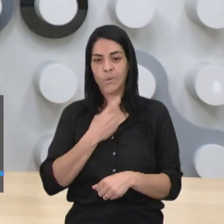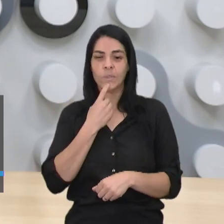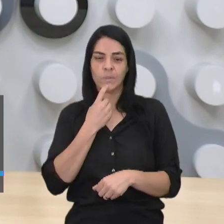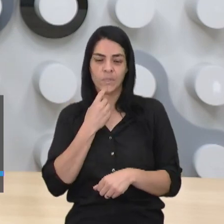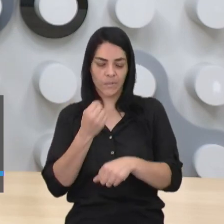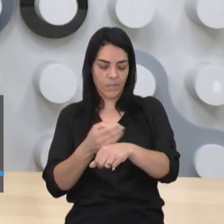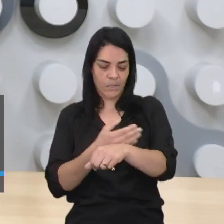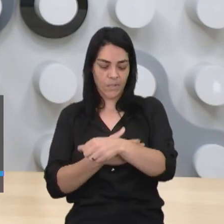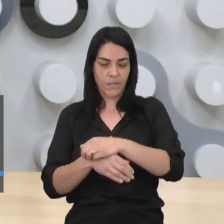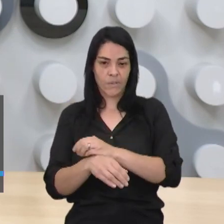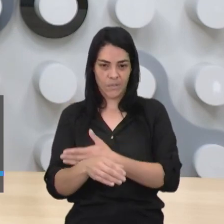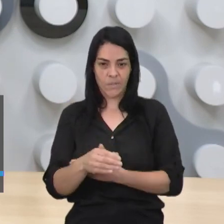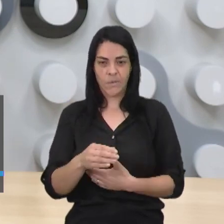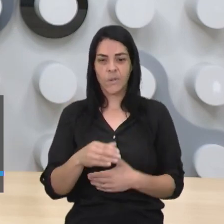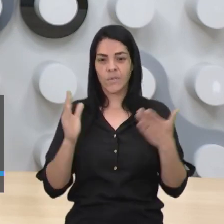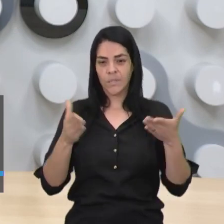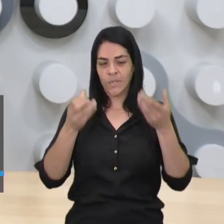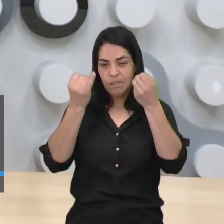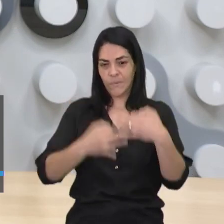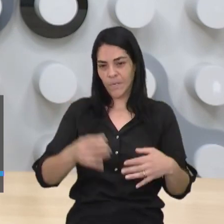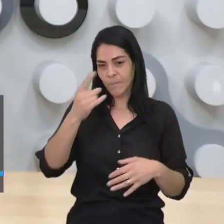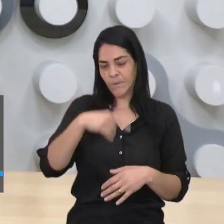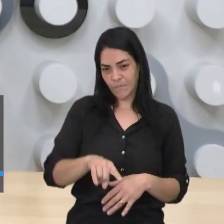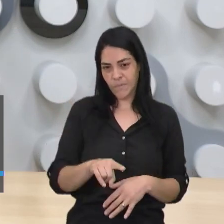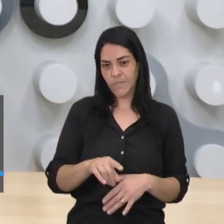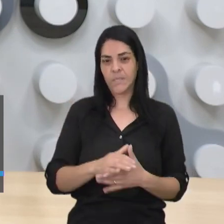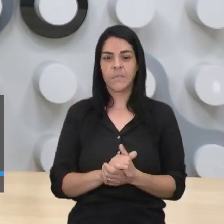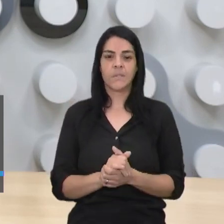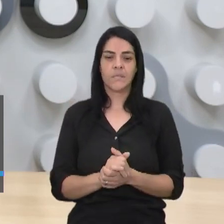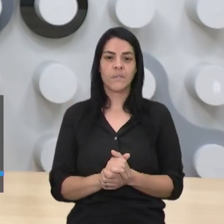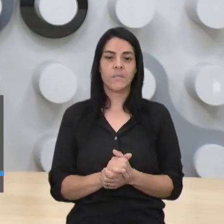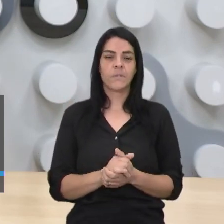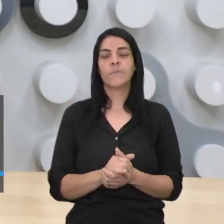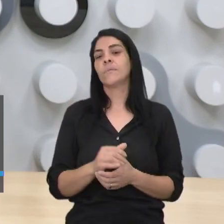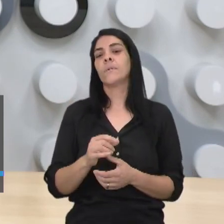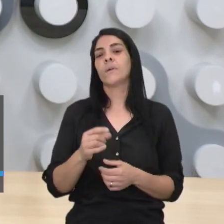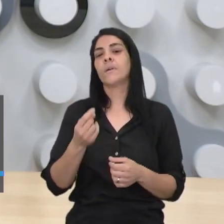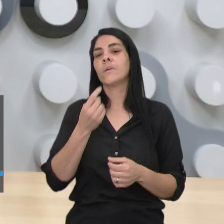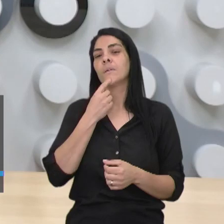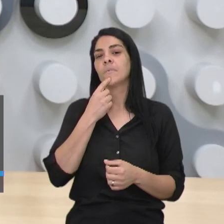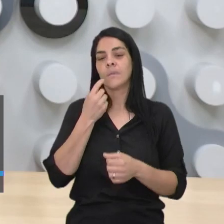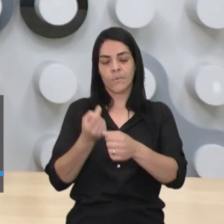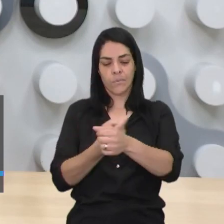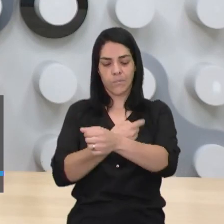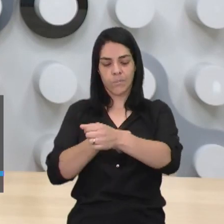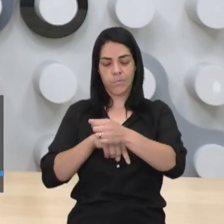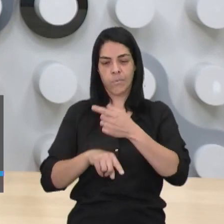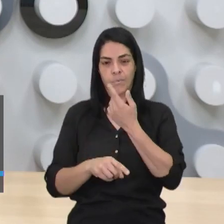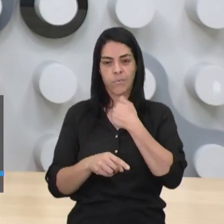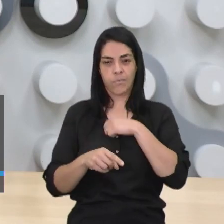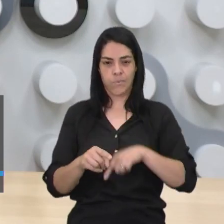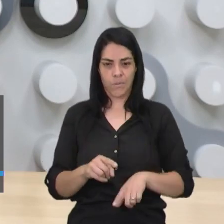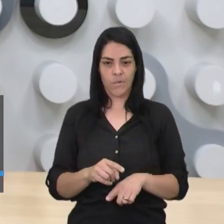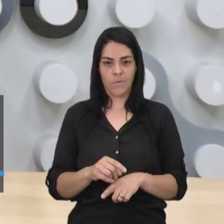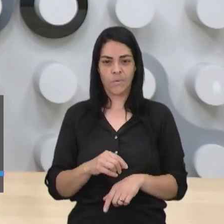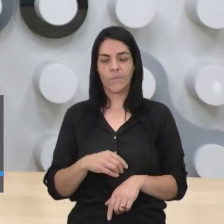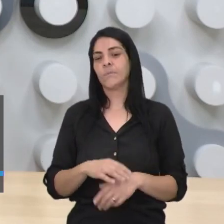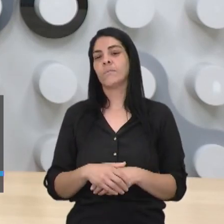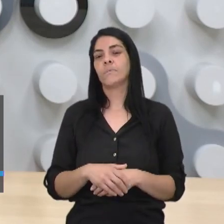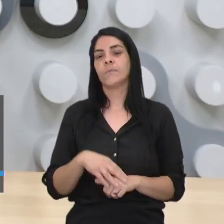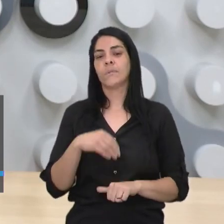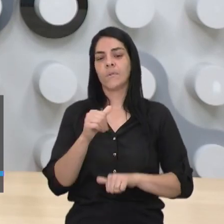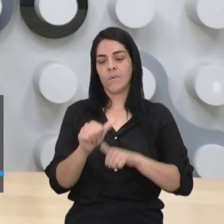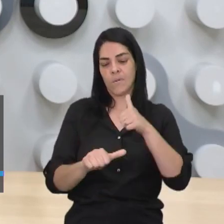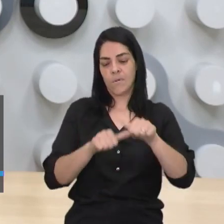comentei isso com vocês lembram? E aí ele ficando solúvel no nosso sangue, o processo de metabolização para que